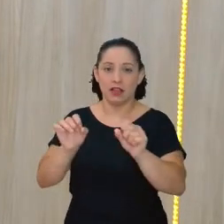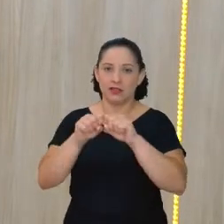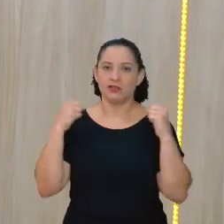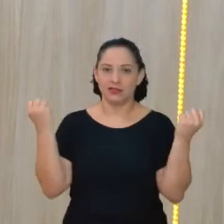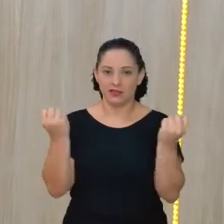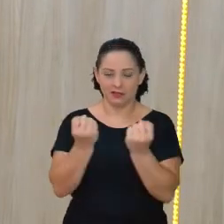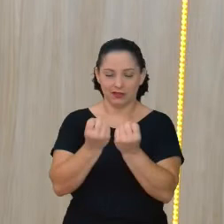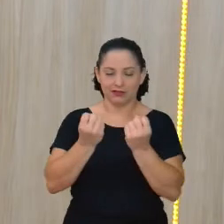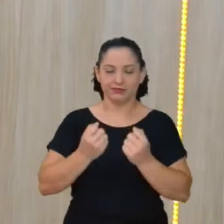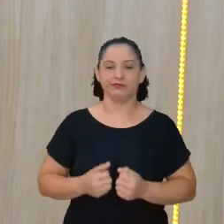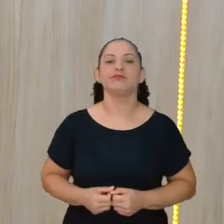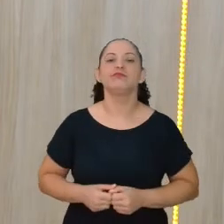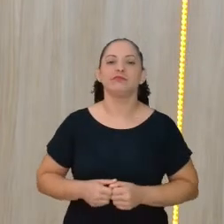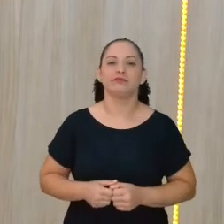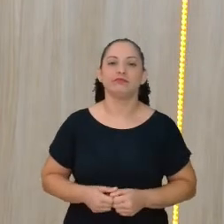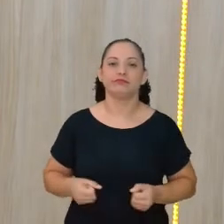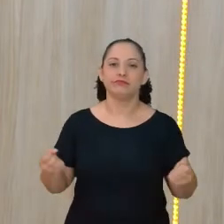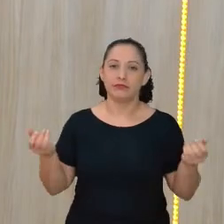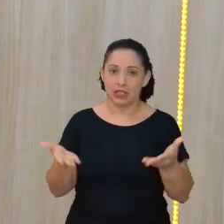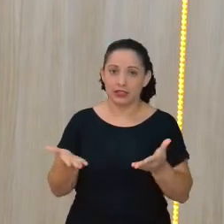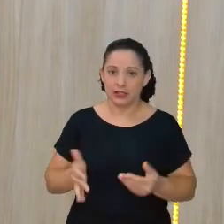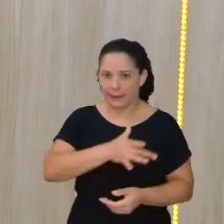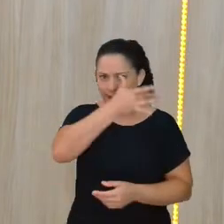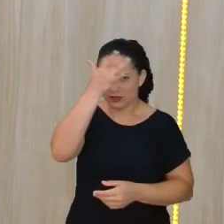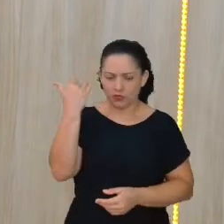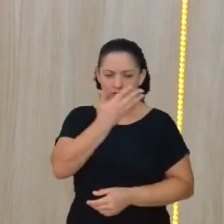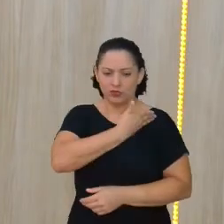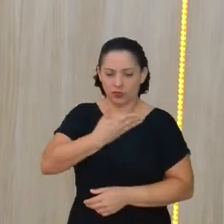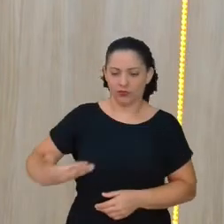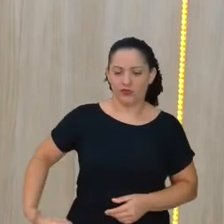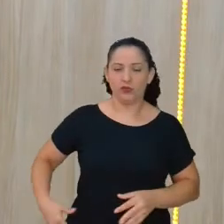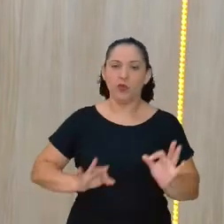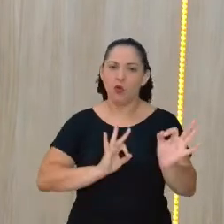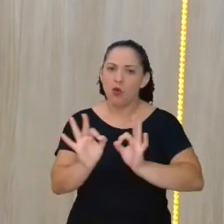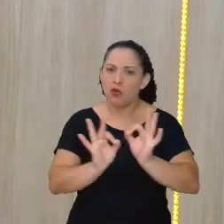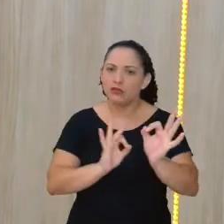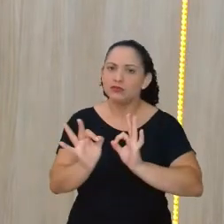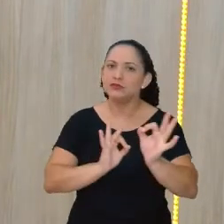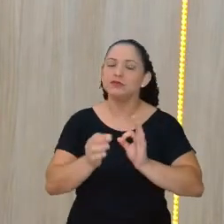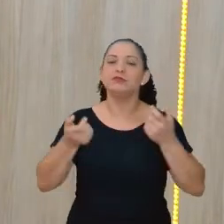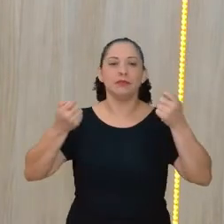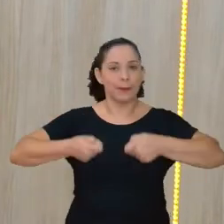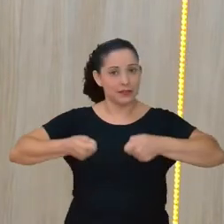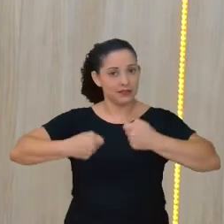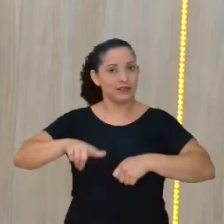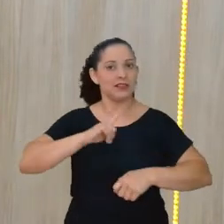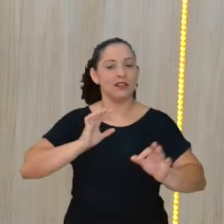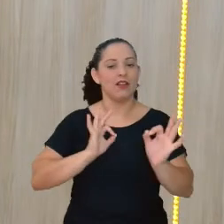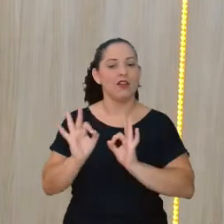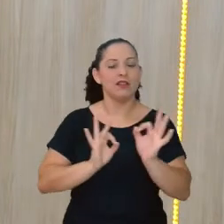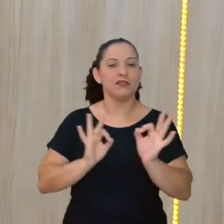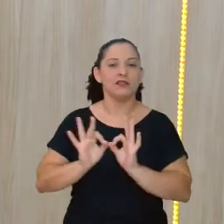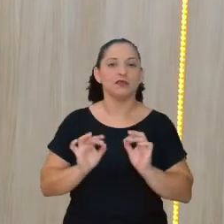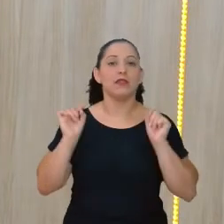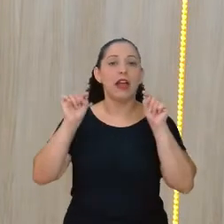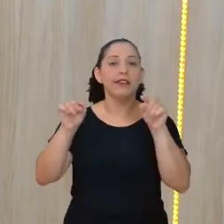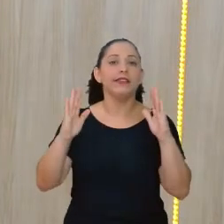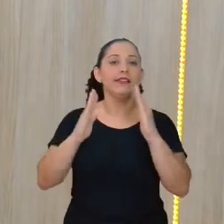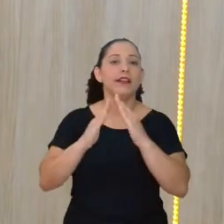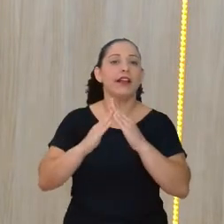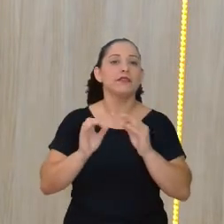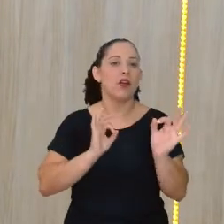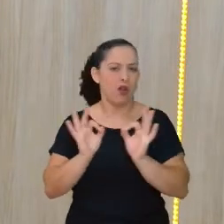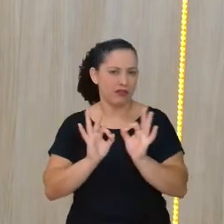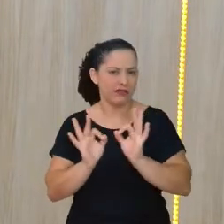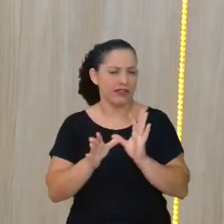sociedade. Eles estão ali, os nossos governantes, para organizar mesmo. A gente precisa disso. Na sua casa, você não